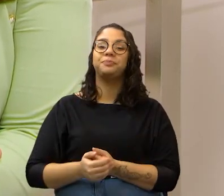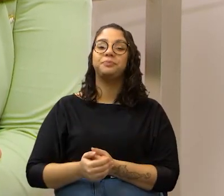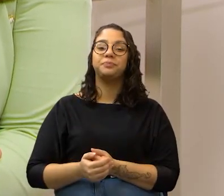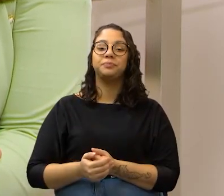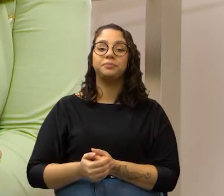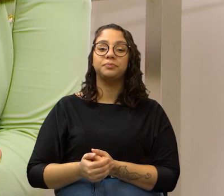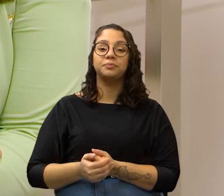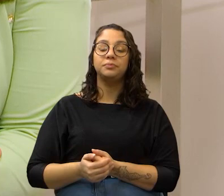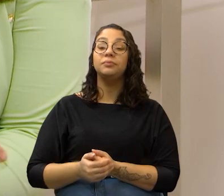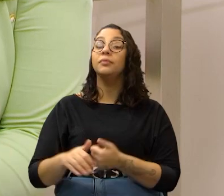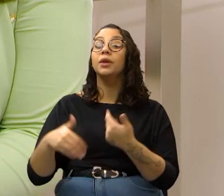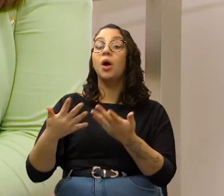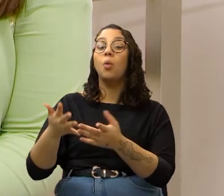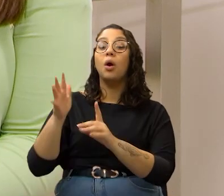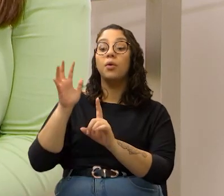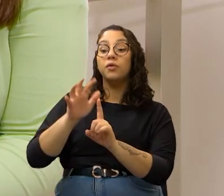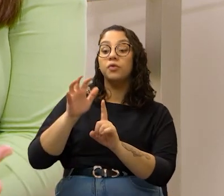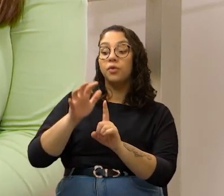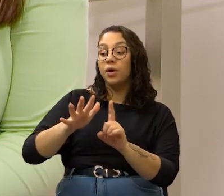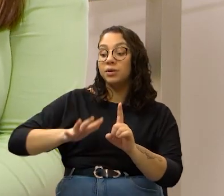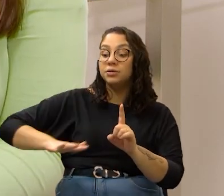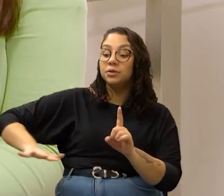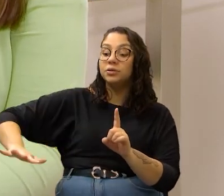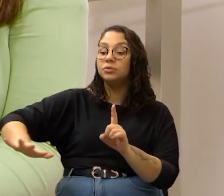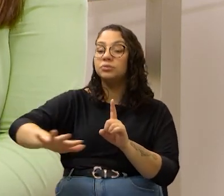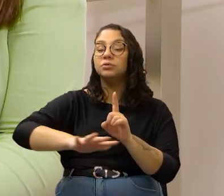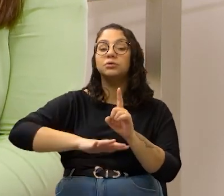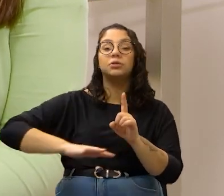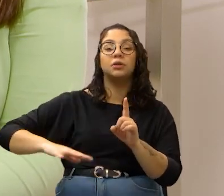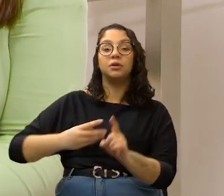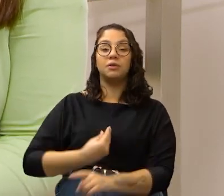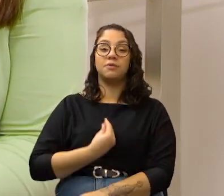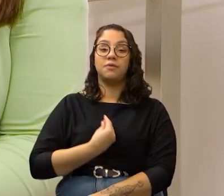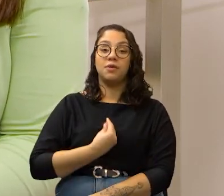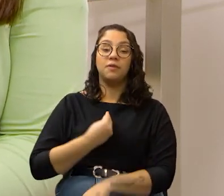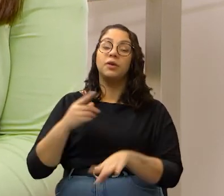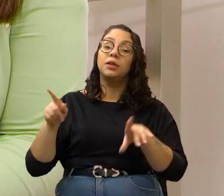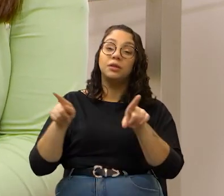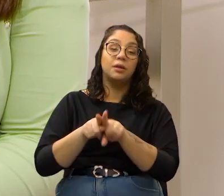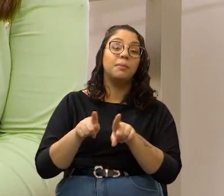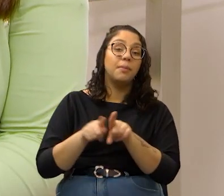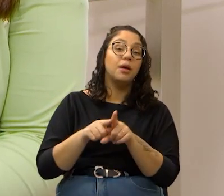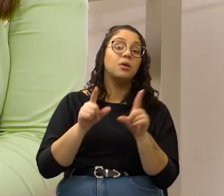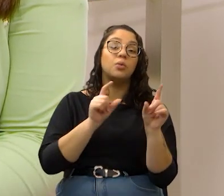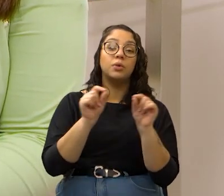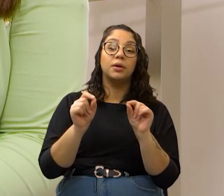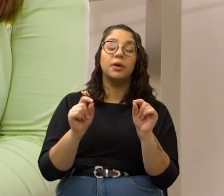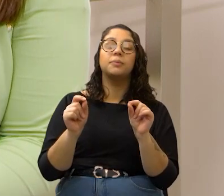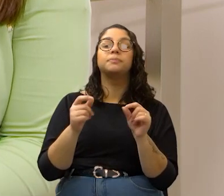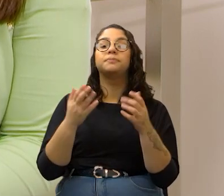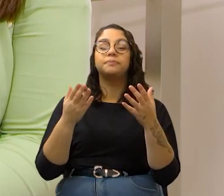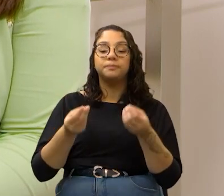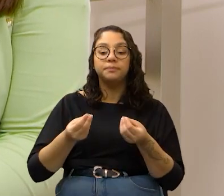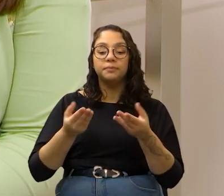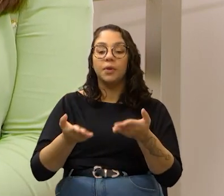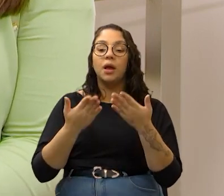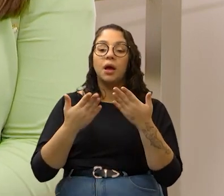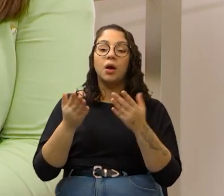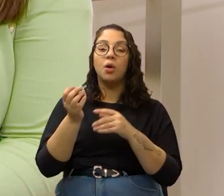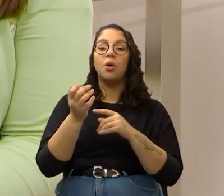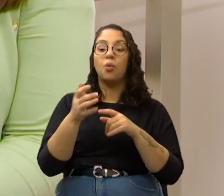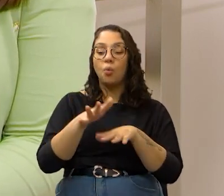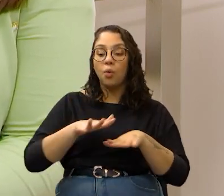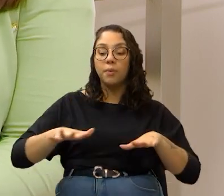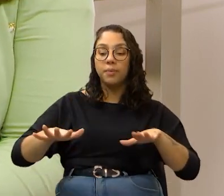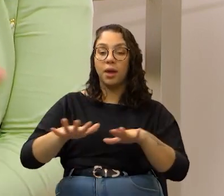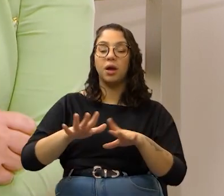também a influência do ambiente para esses pacientes, né? Então, a gente precisa também